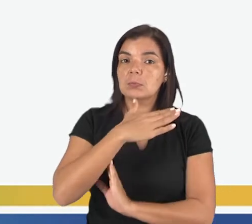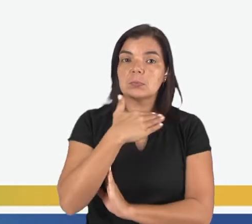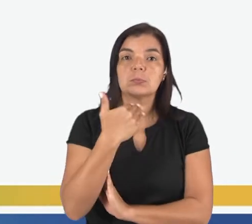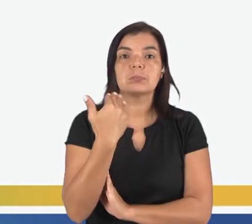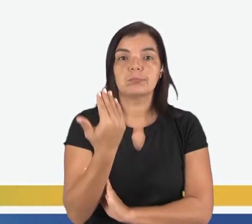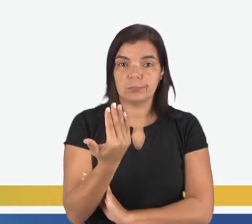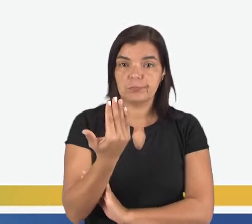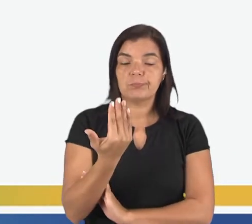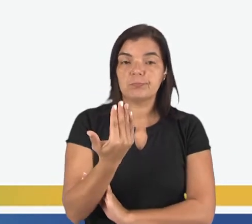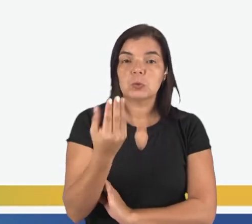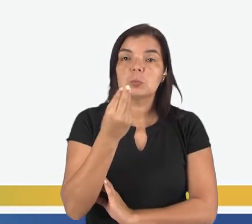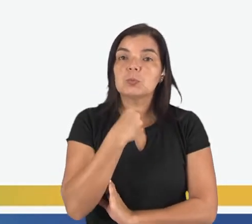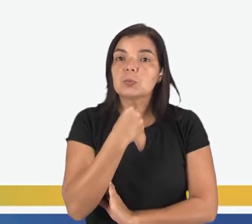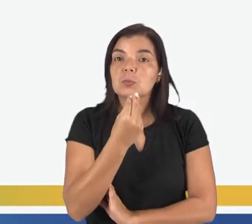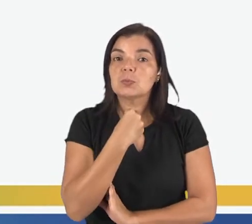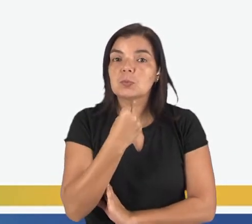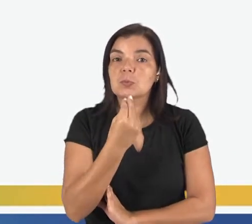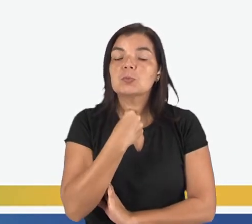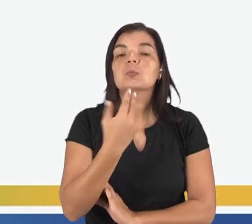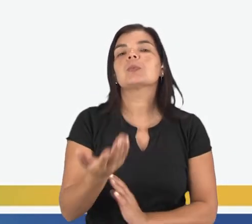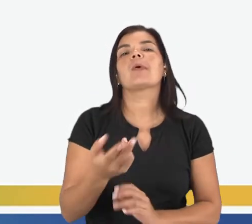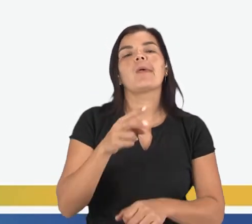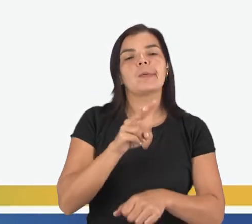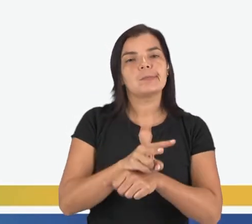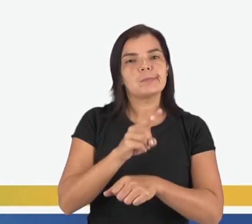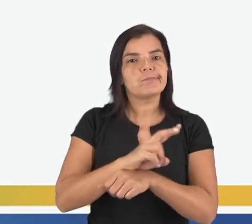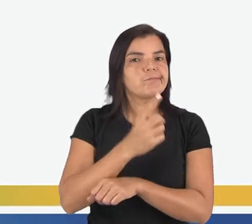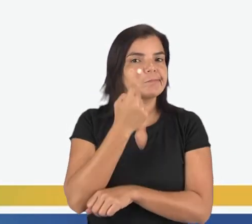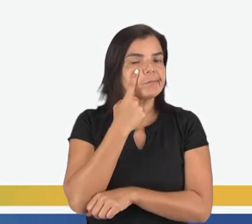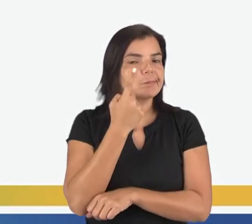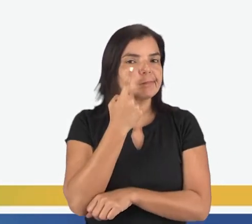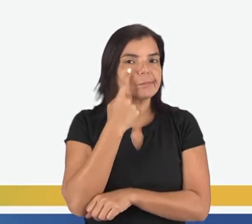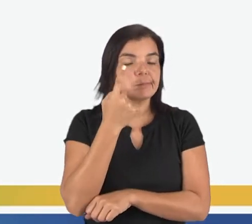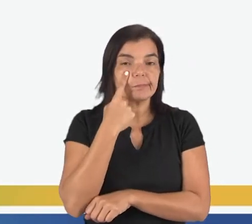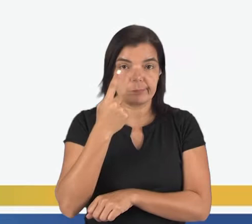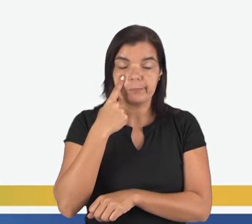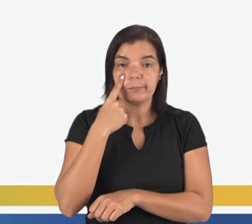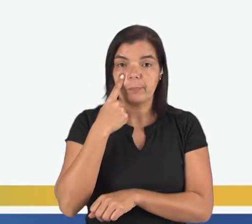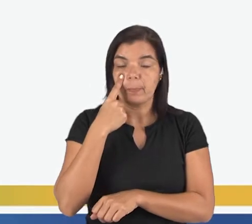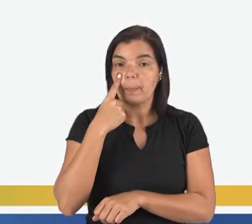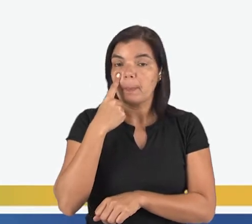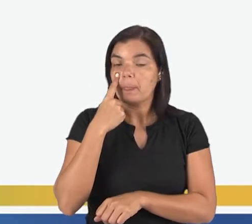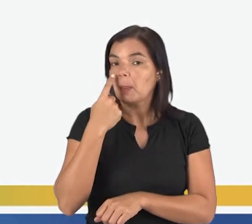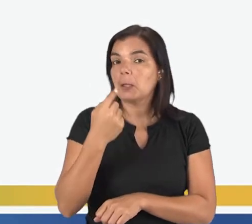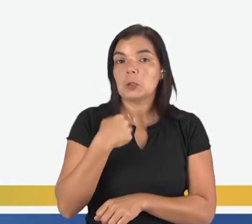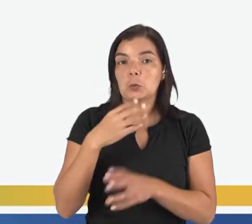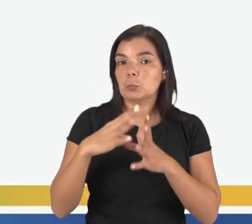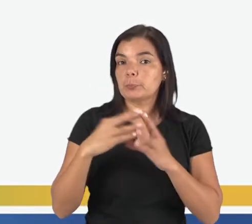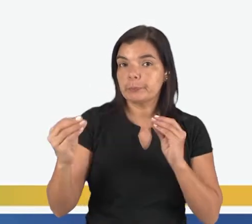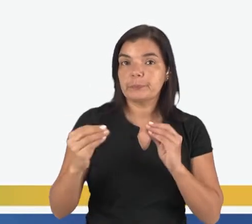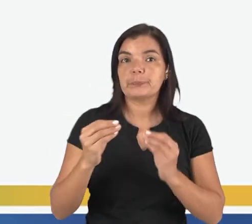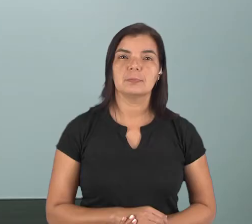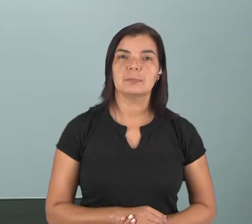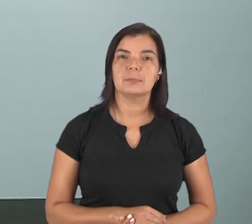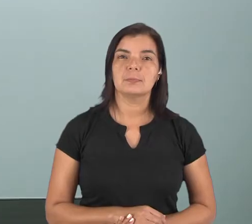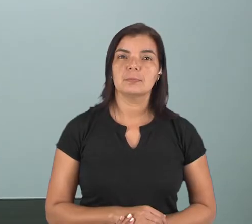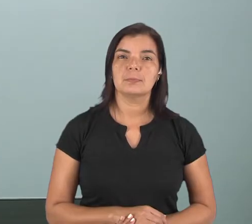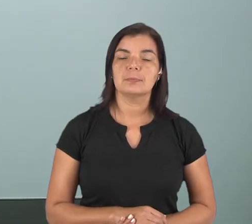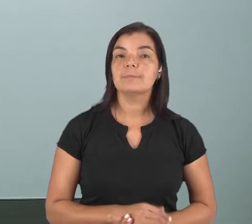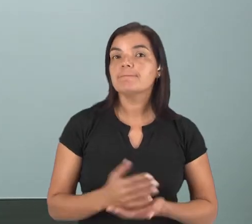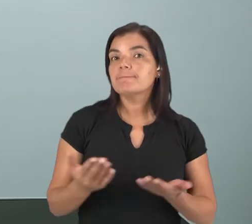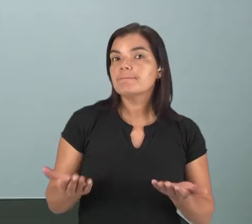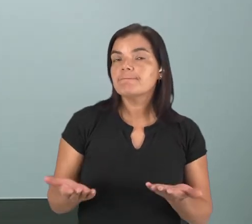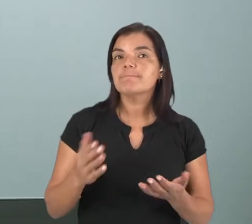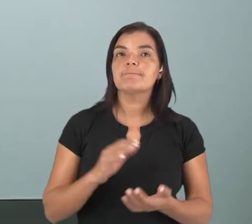morrerem, né, os mais fracos. E essa era a forma que eles viam para prendê-los, para que eles não fugissem. E